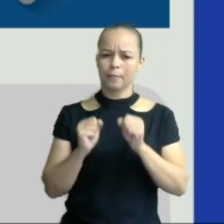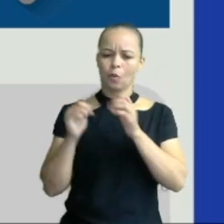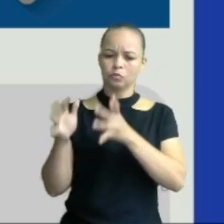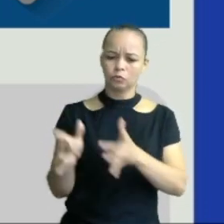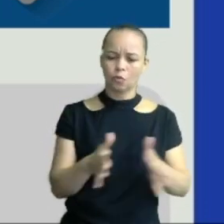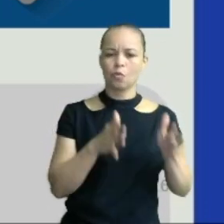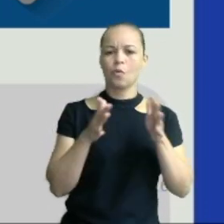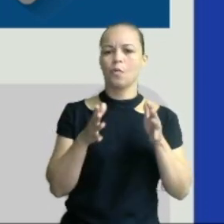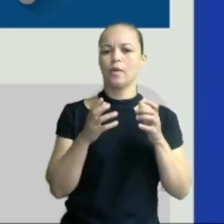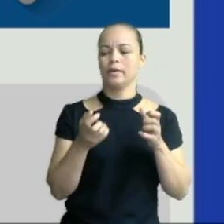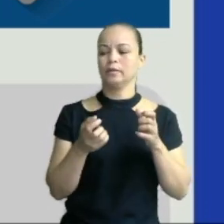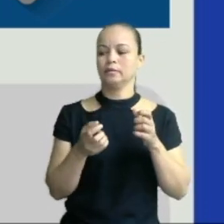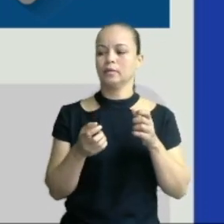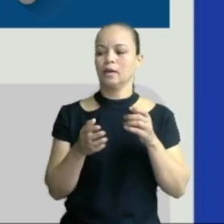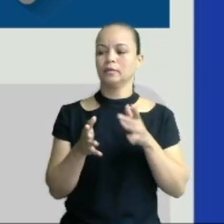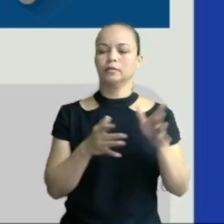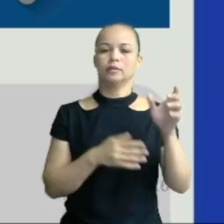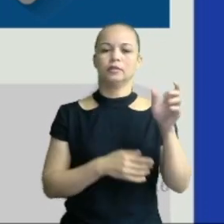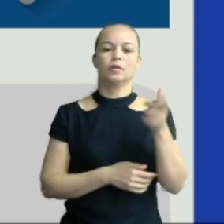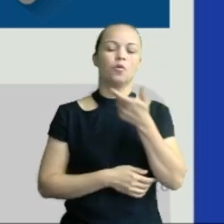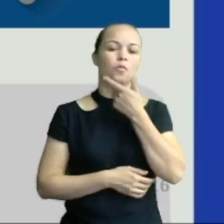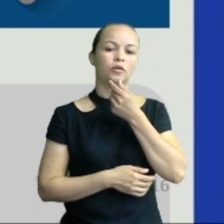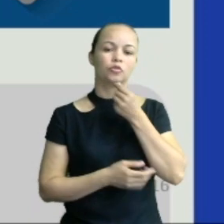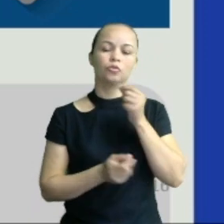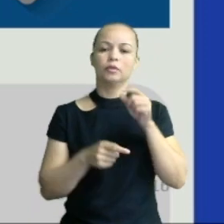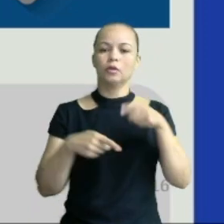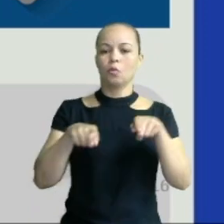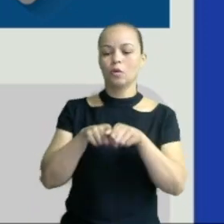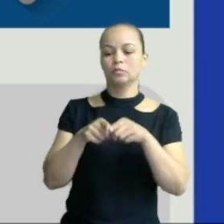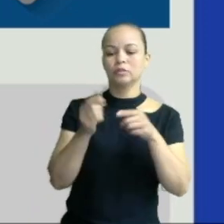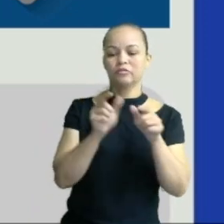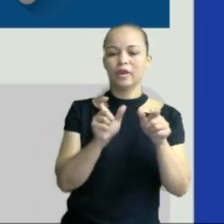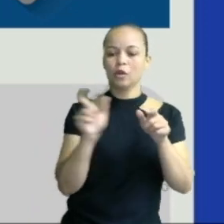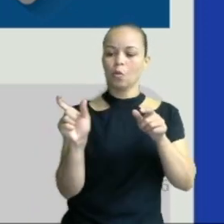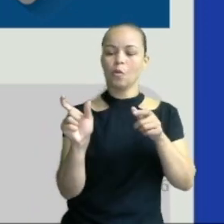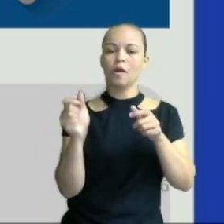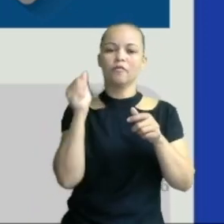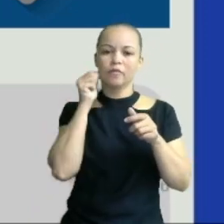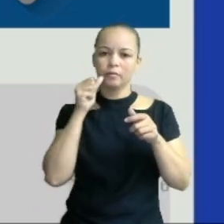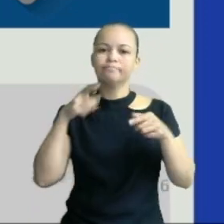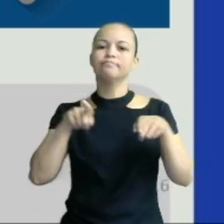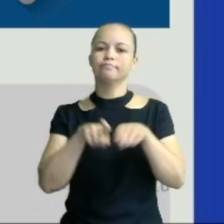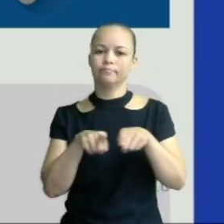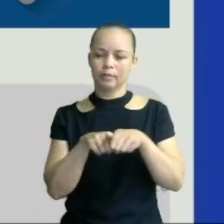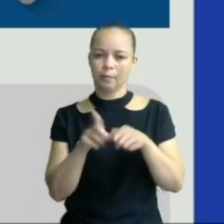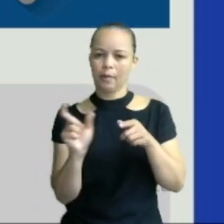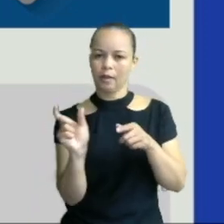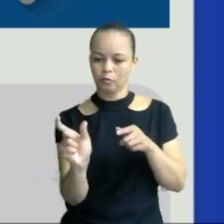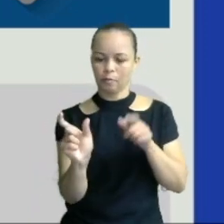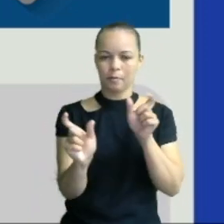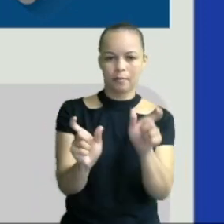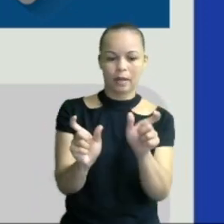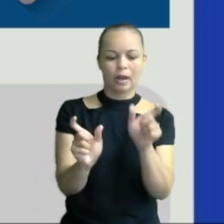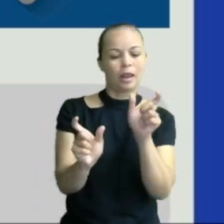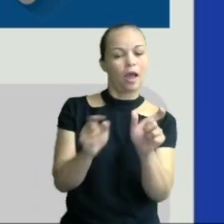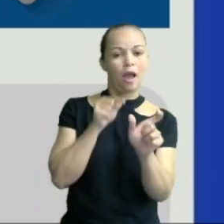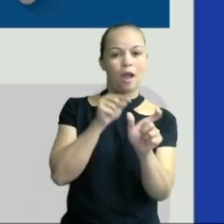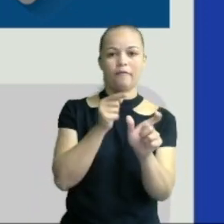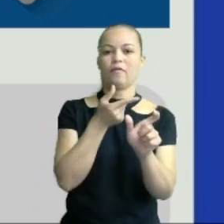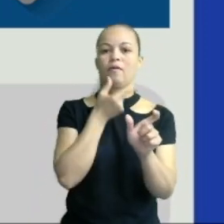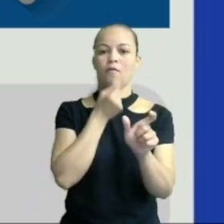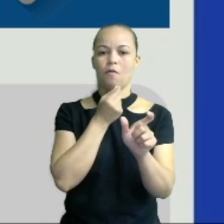masculina quando ela for precedida de uma palavra feminina implícita na frase. Lembra